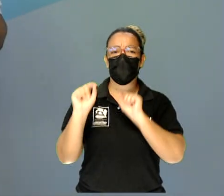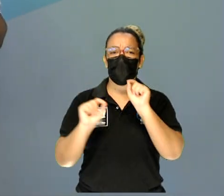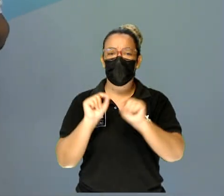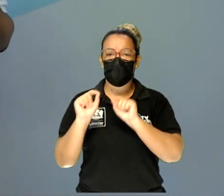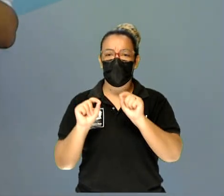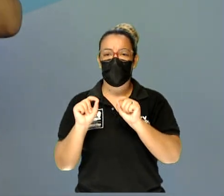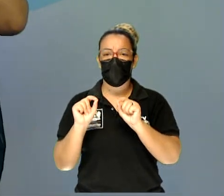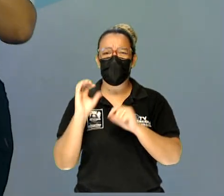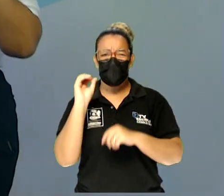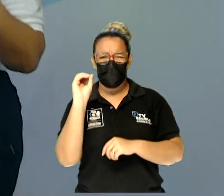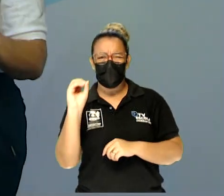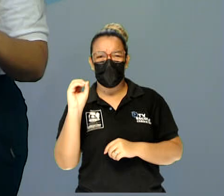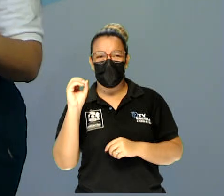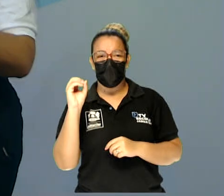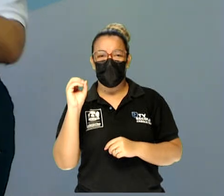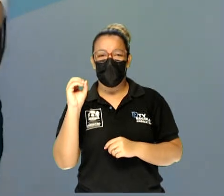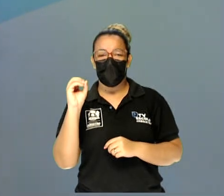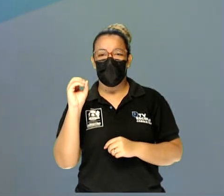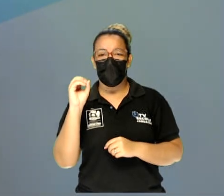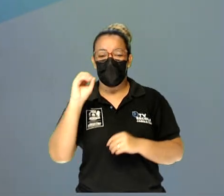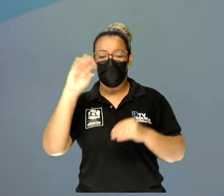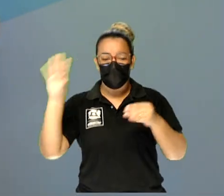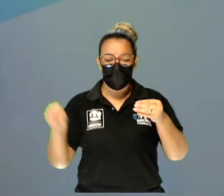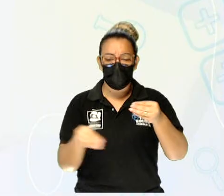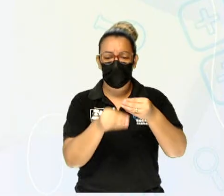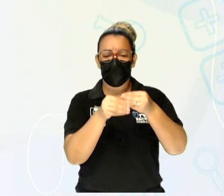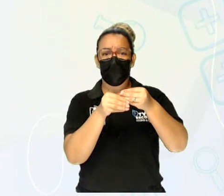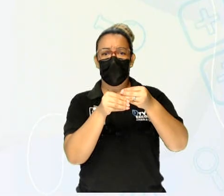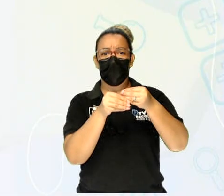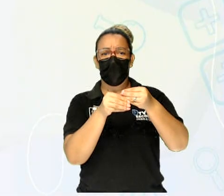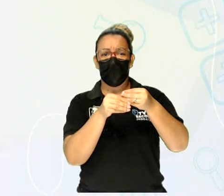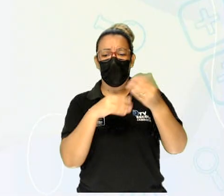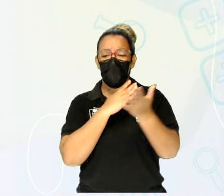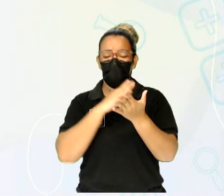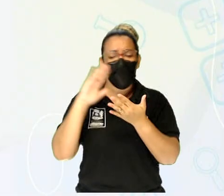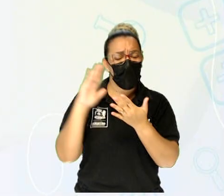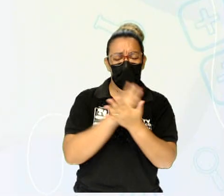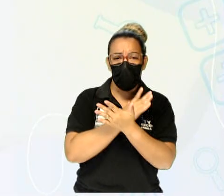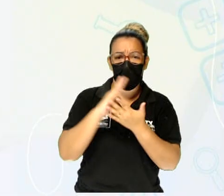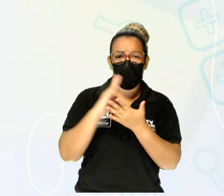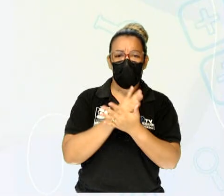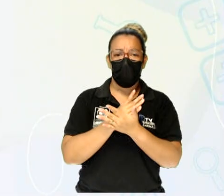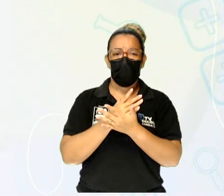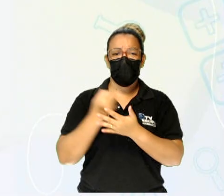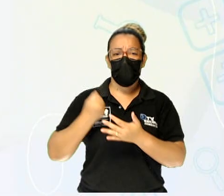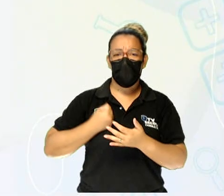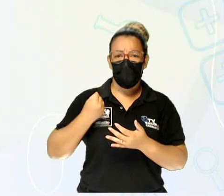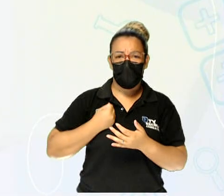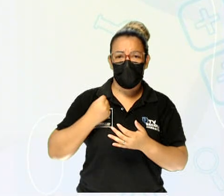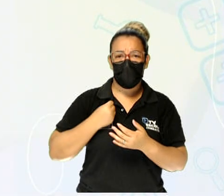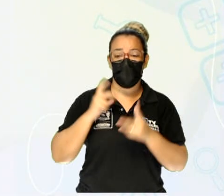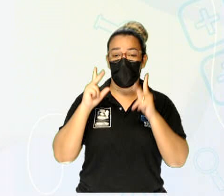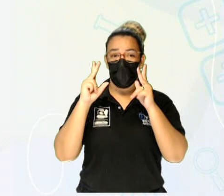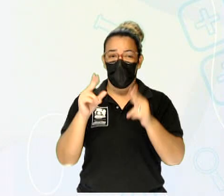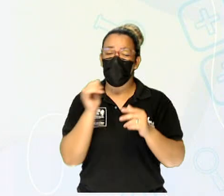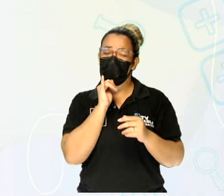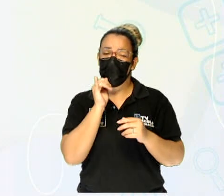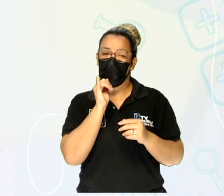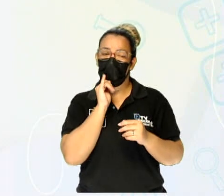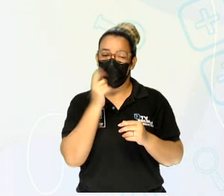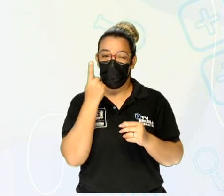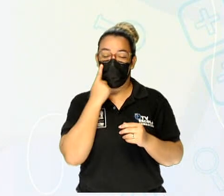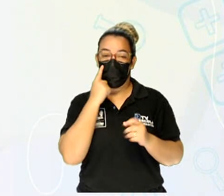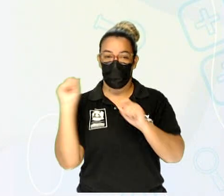adição. Adicionando o zero a qualquer número, o resultado sempre é o próprio número. Vamos ver um